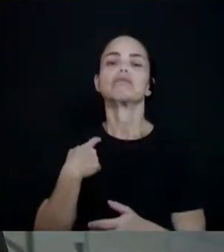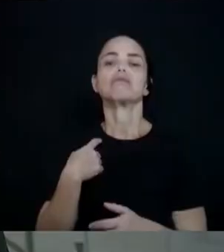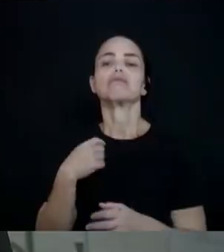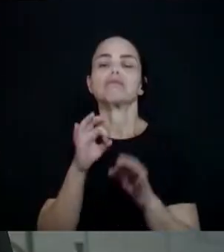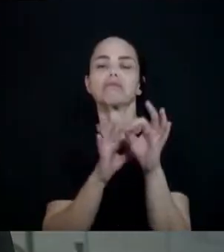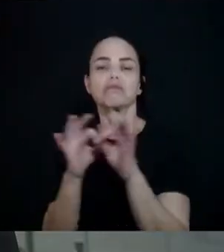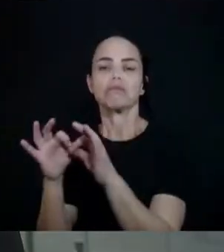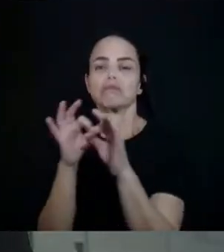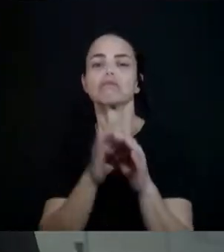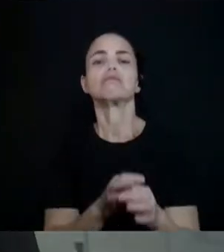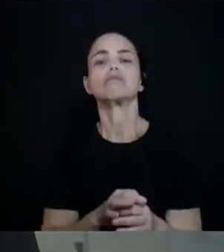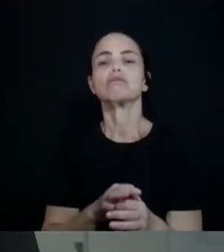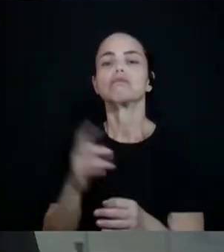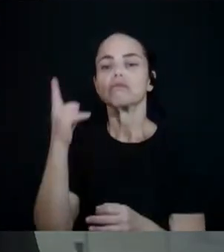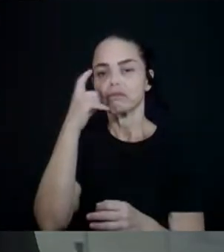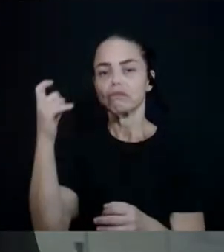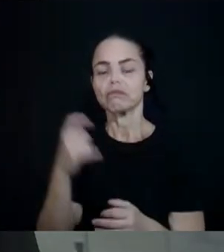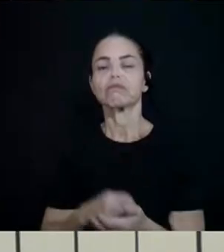muito interessante mesmo.